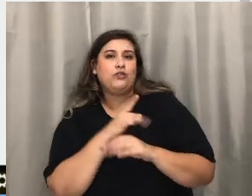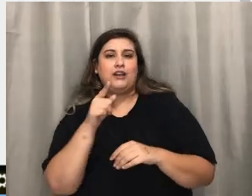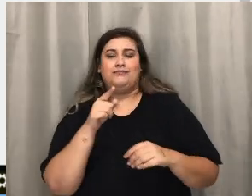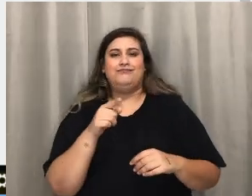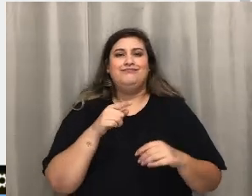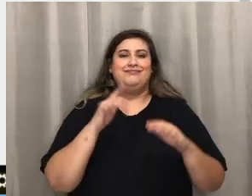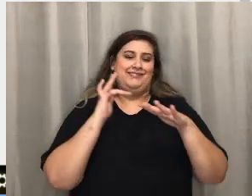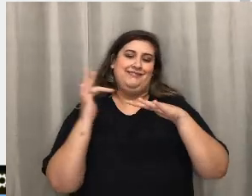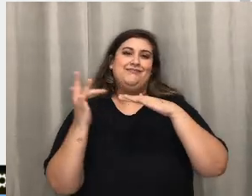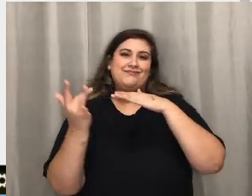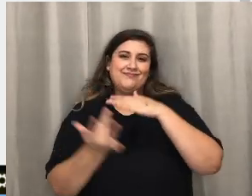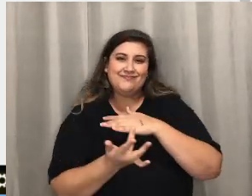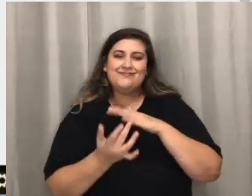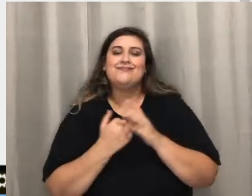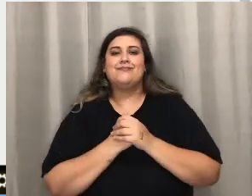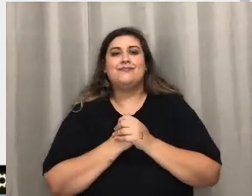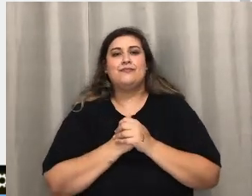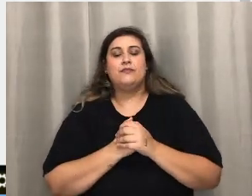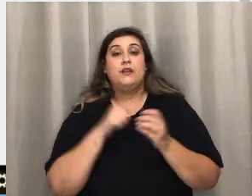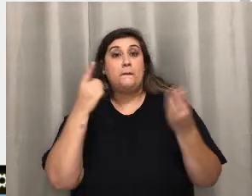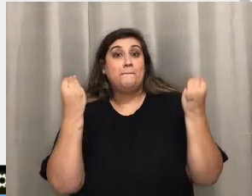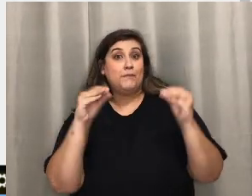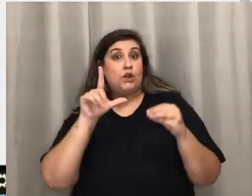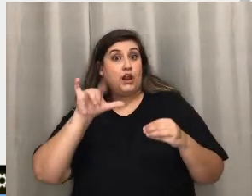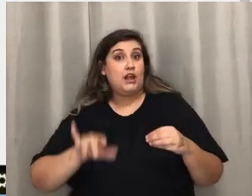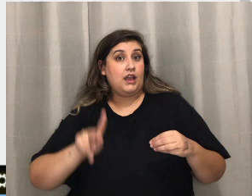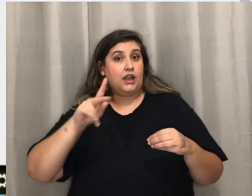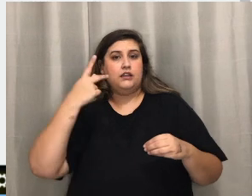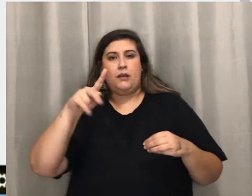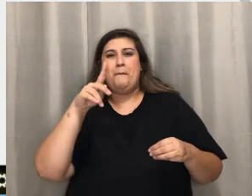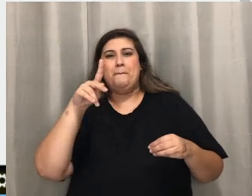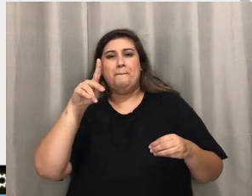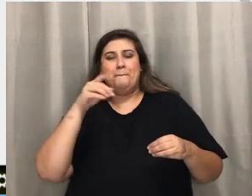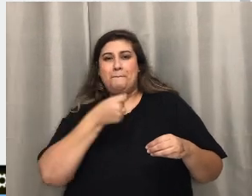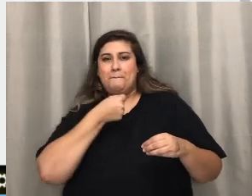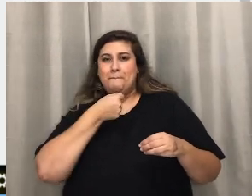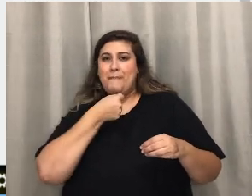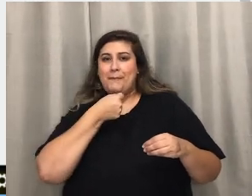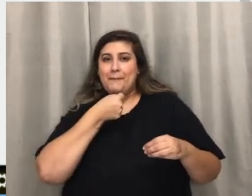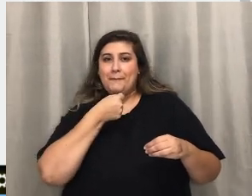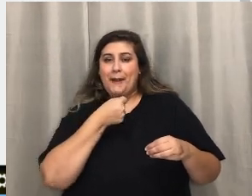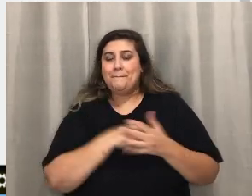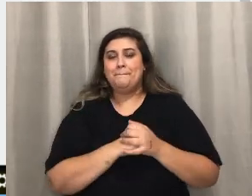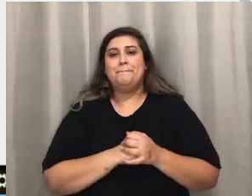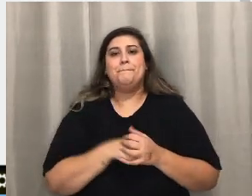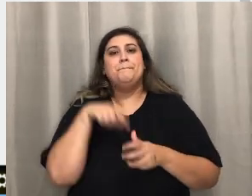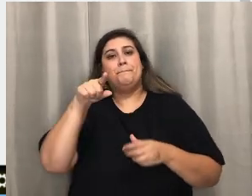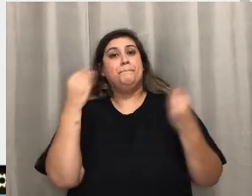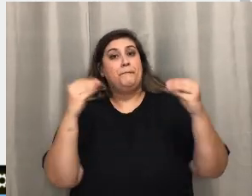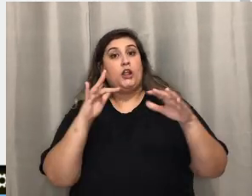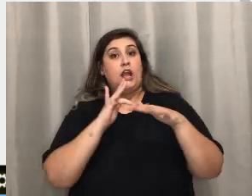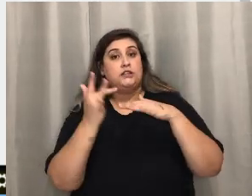nas redes sociais. Então, quando você postar um link do seu podcast nas redes sociais, você vai utilizar